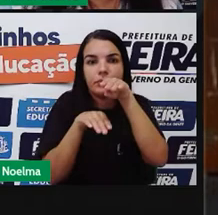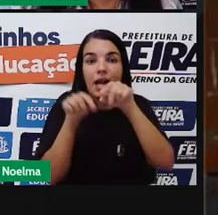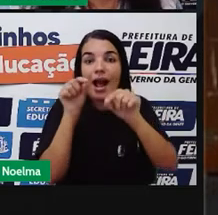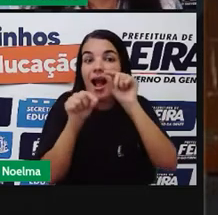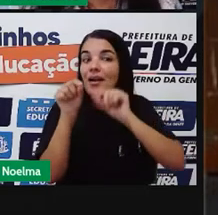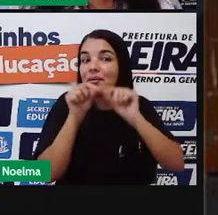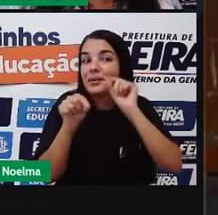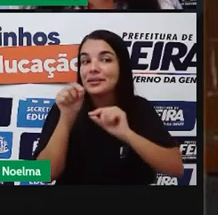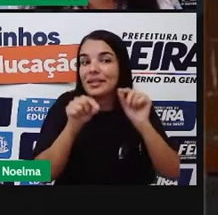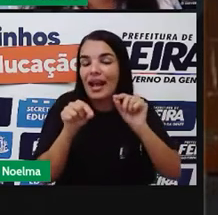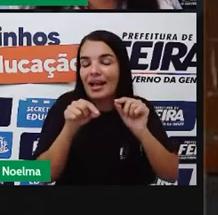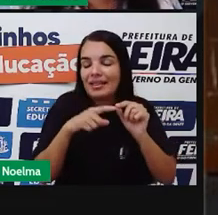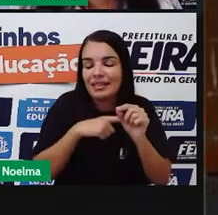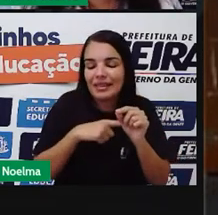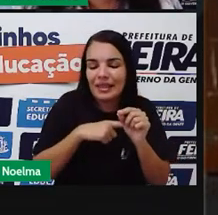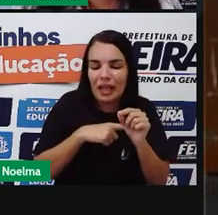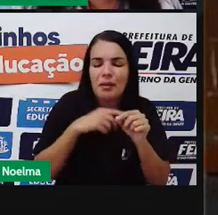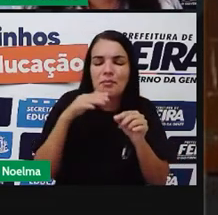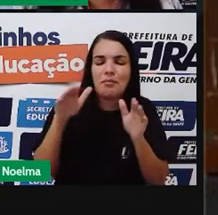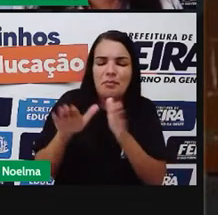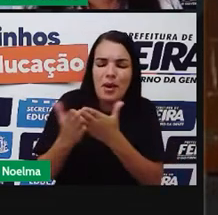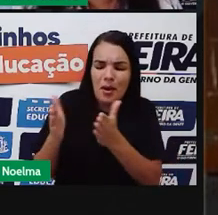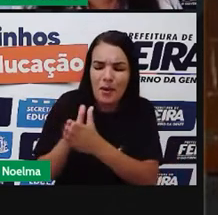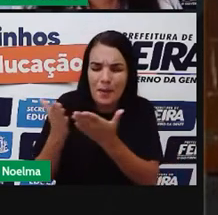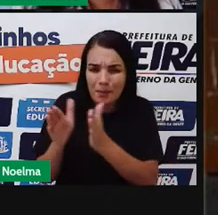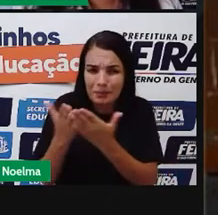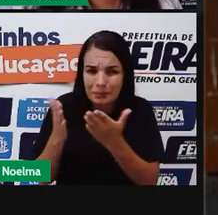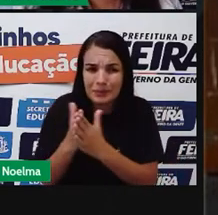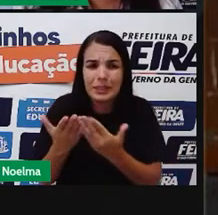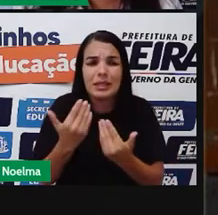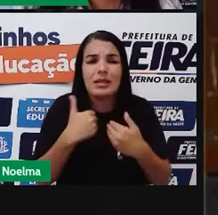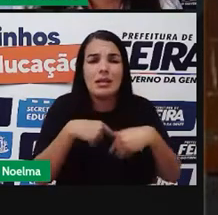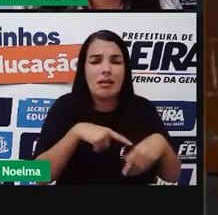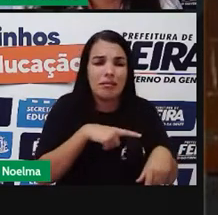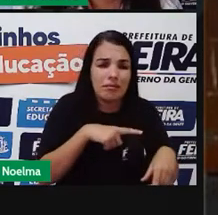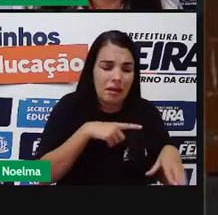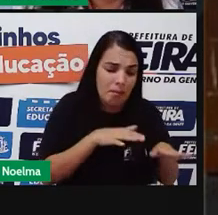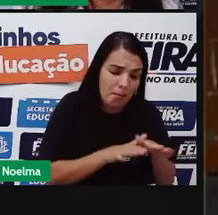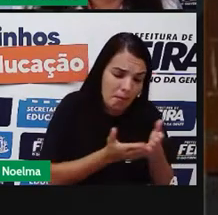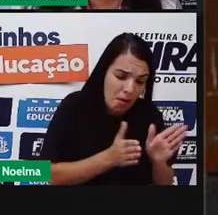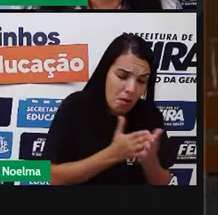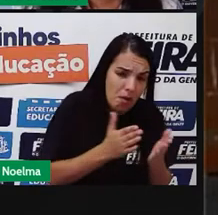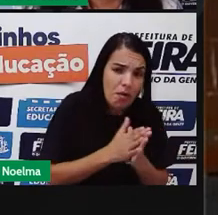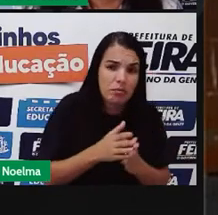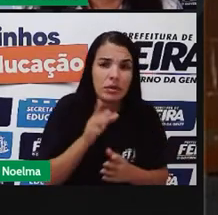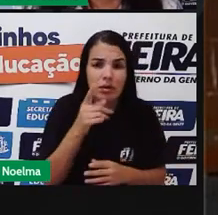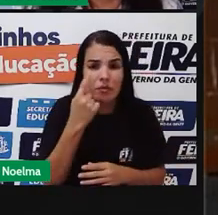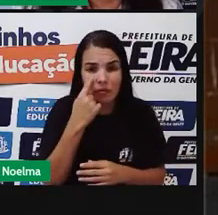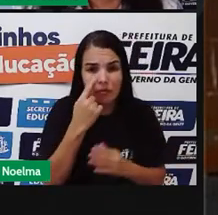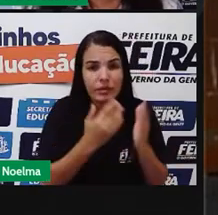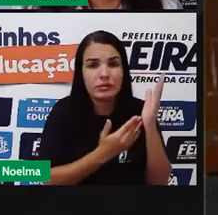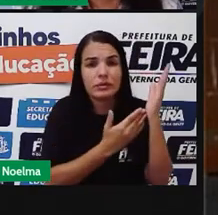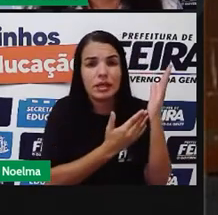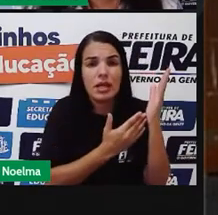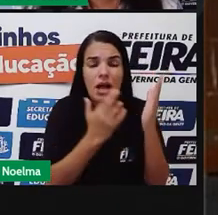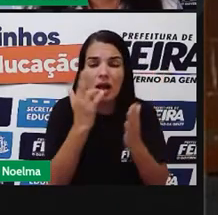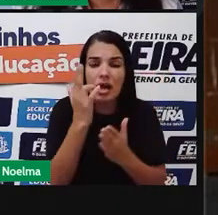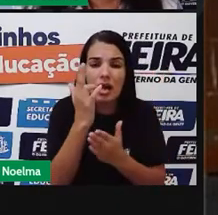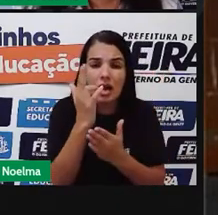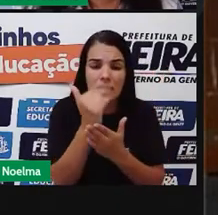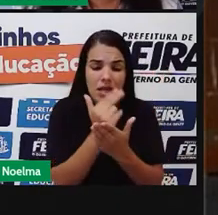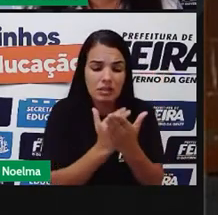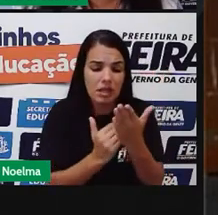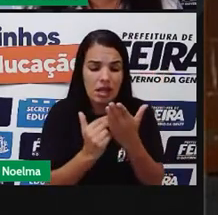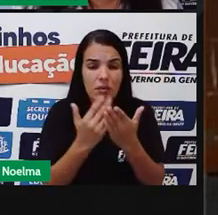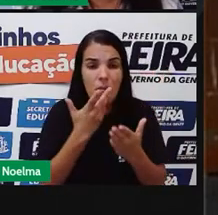que menos têm, né? Os que, infelizmente, são menos favorecidos. Uma criança desenhando aí